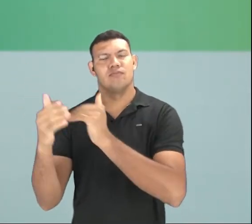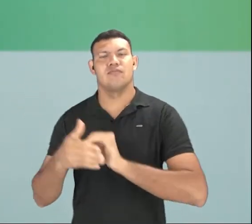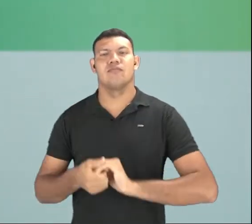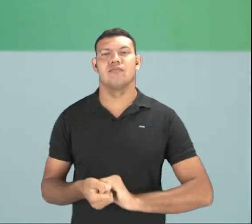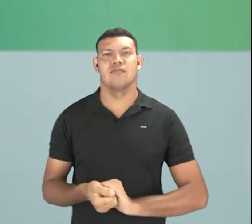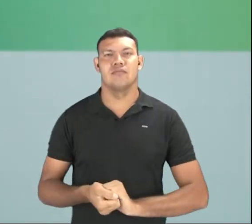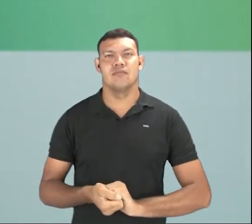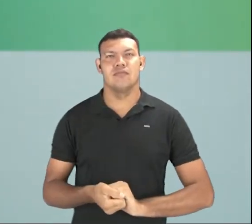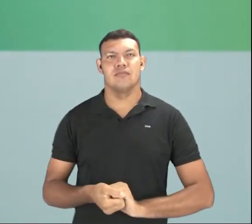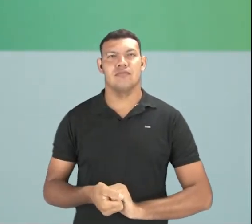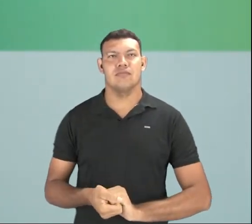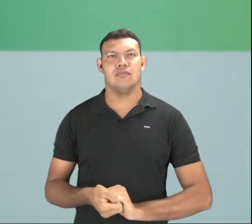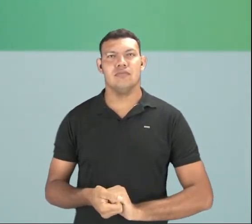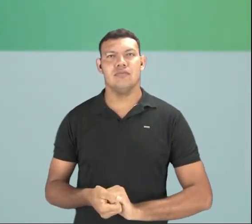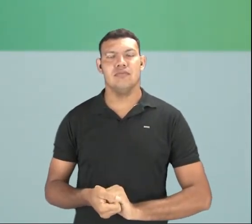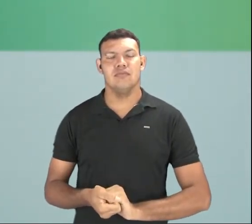embrionário.